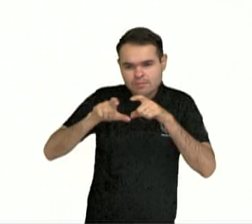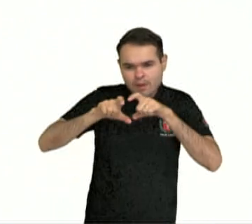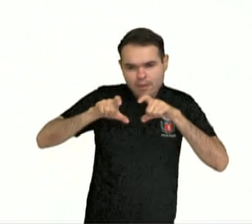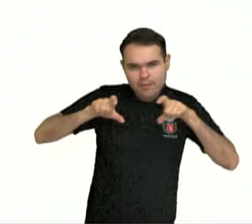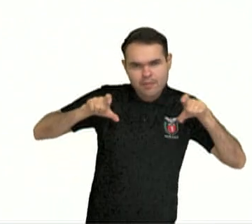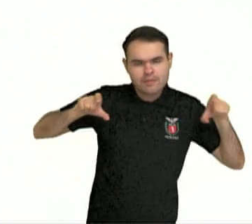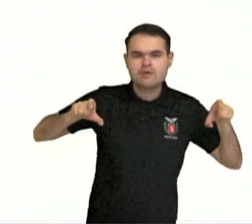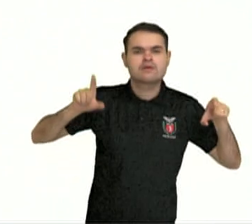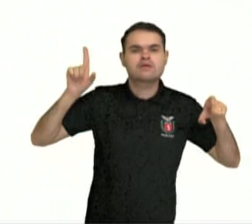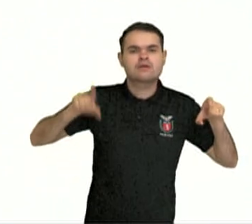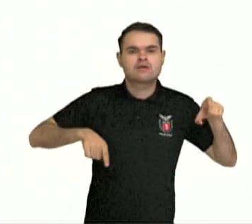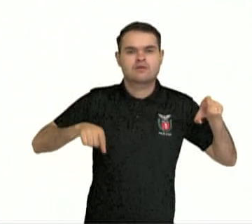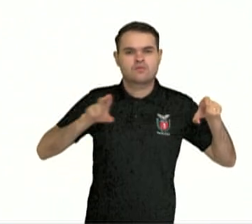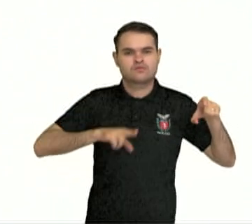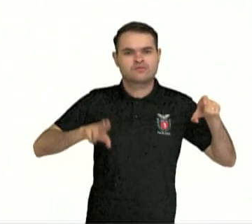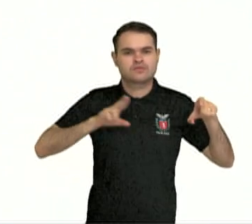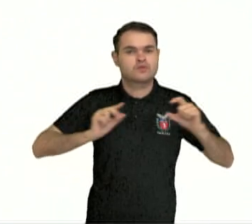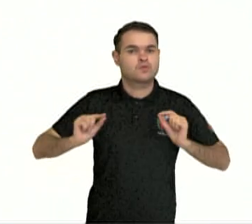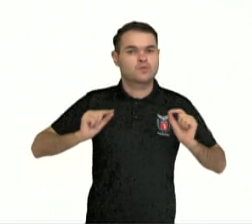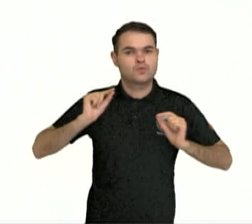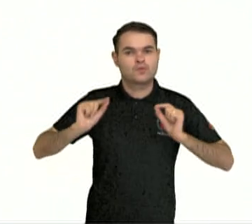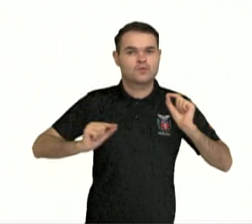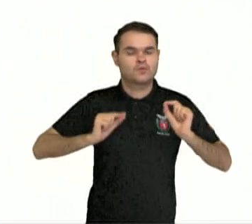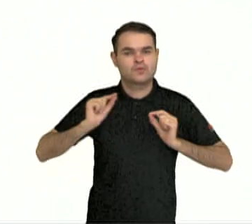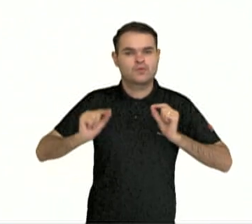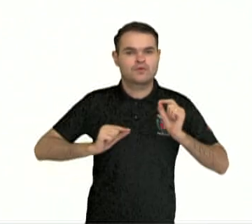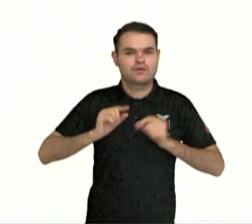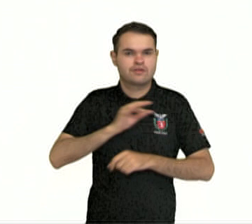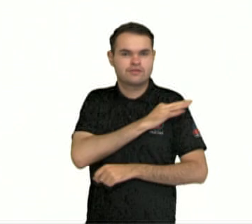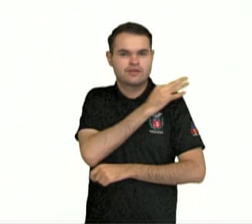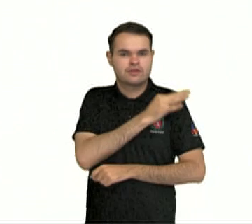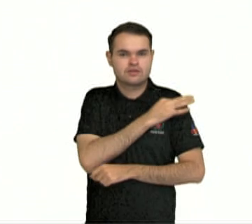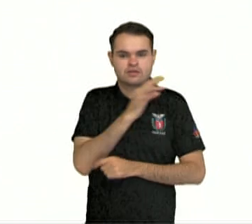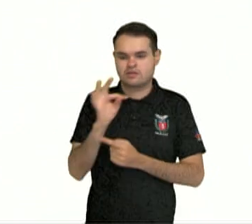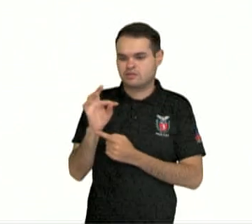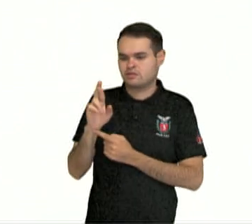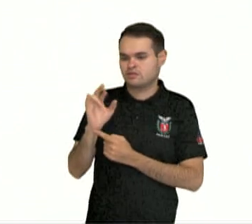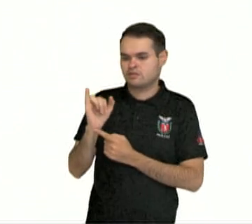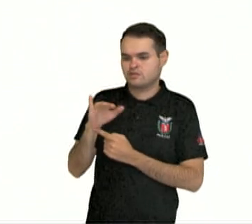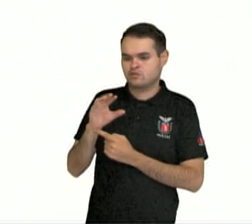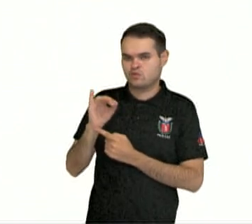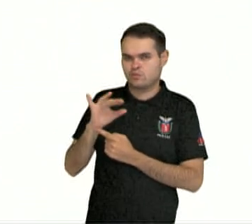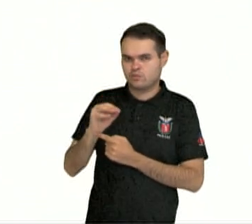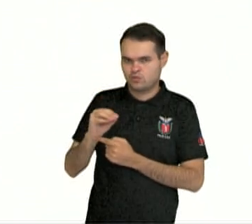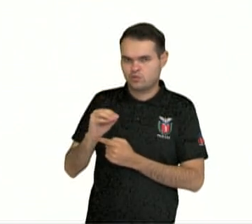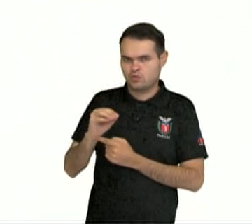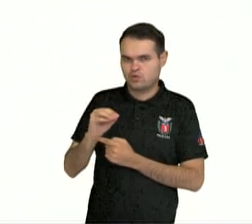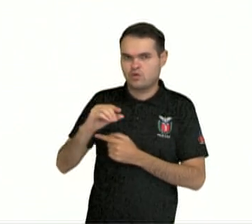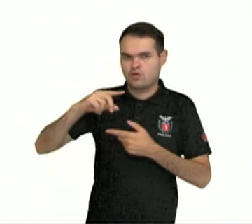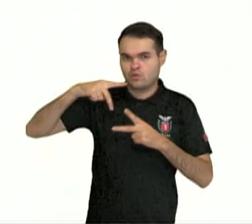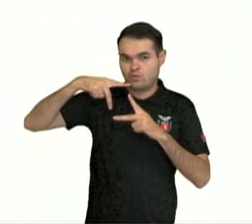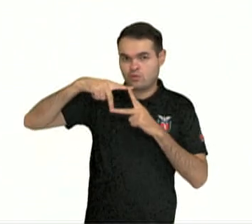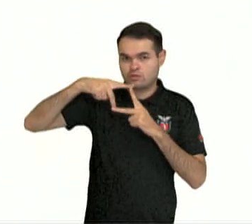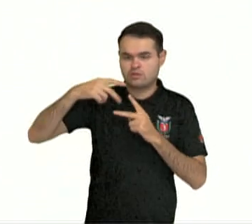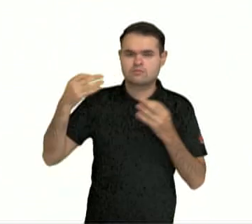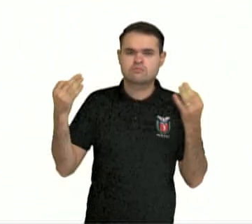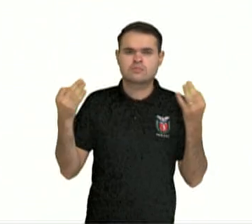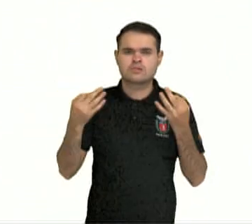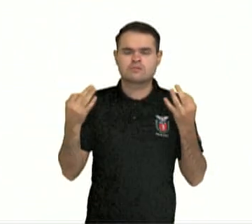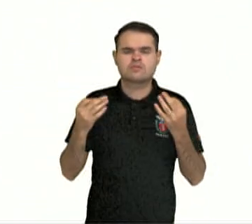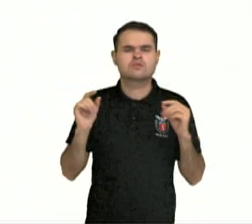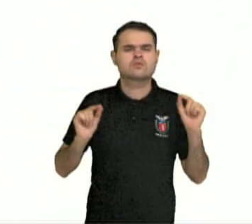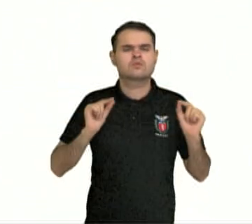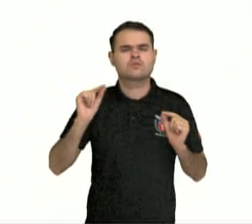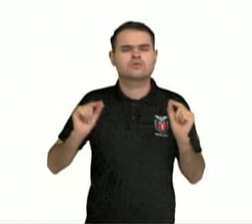expressões algébricas usando o quê? A técnica do trinômio quadrado perfeito. E é essa que nós vamos trabalhar um